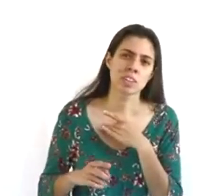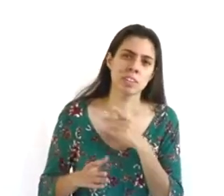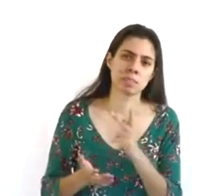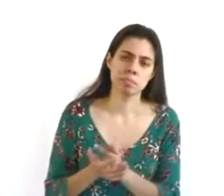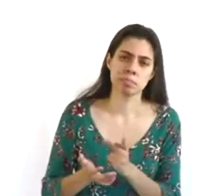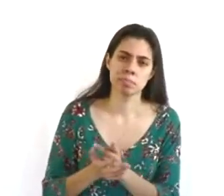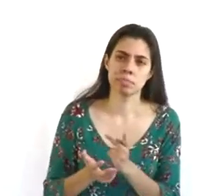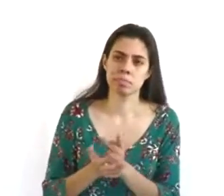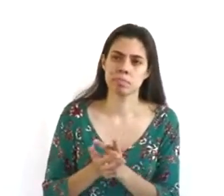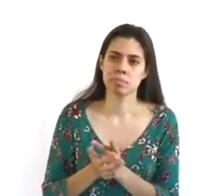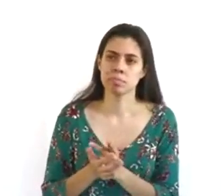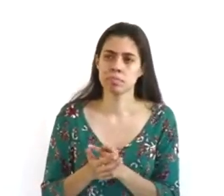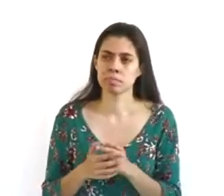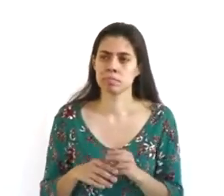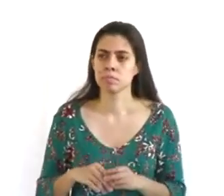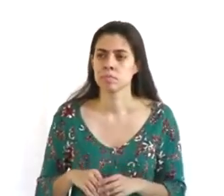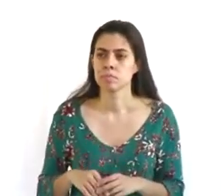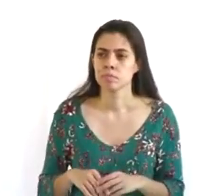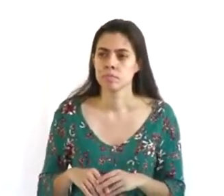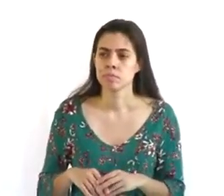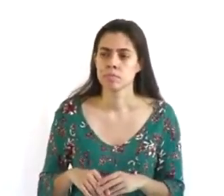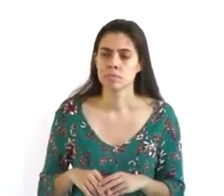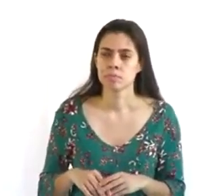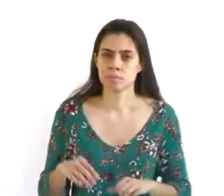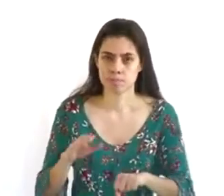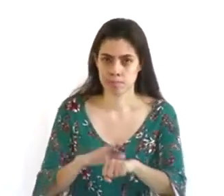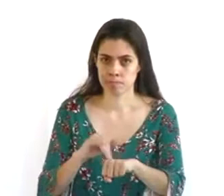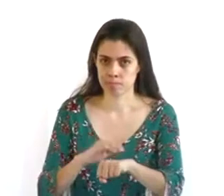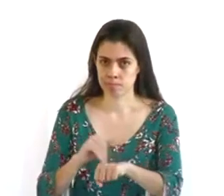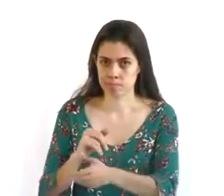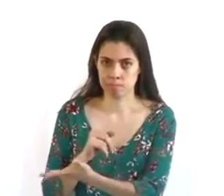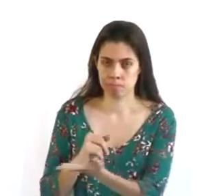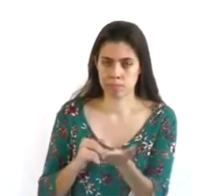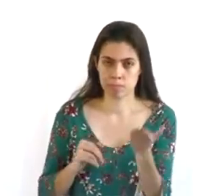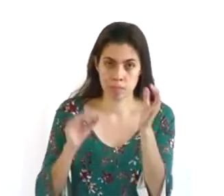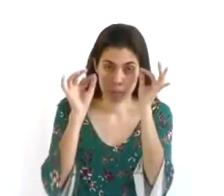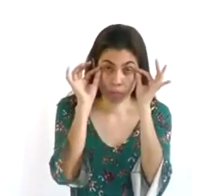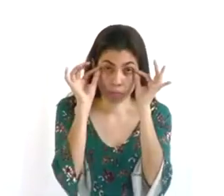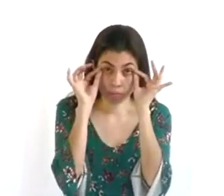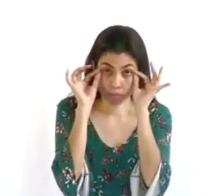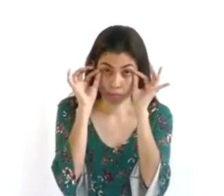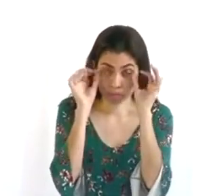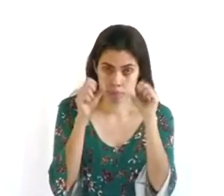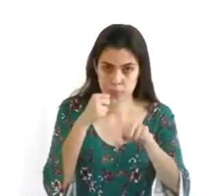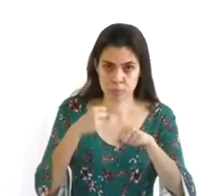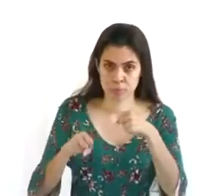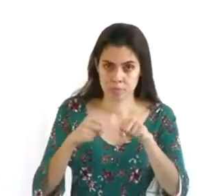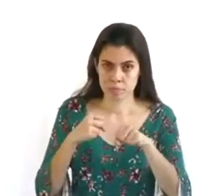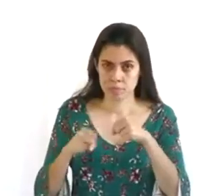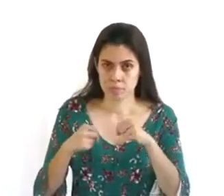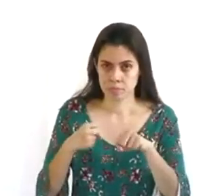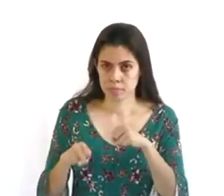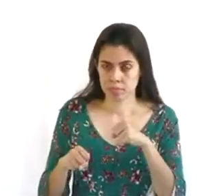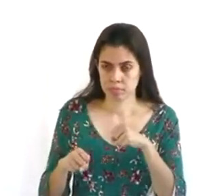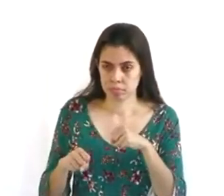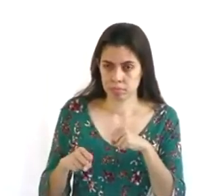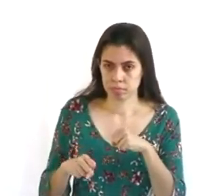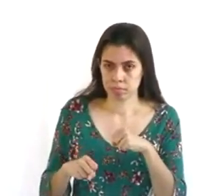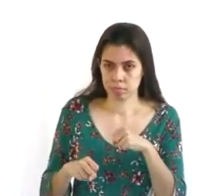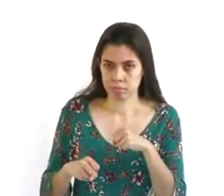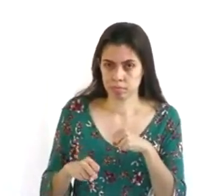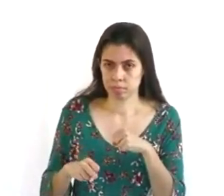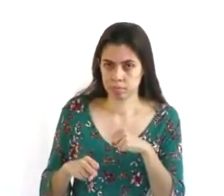dura para sempre. Eu quero convidar você a olhar comigo esse salmo agora, e eu não lerei agora de